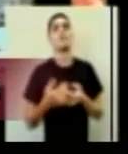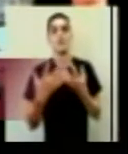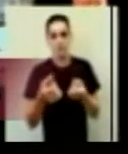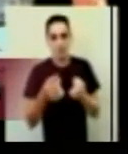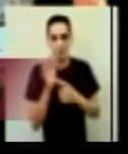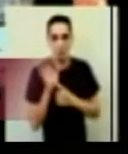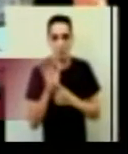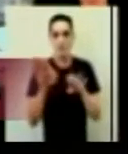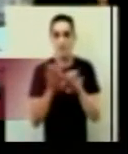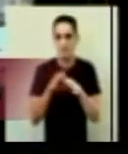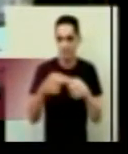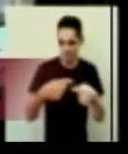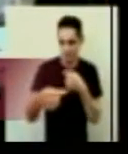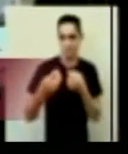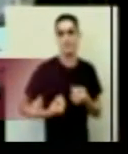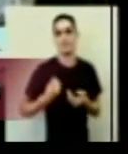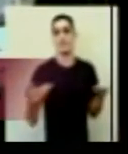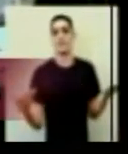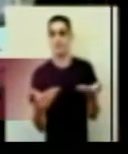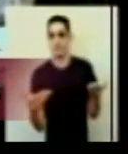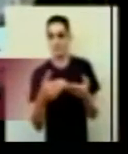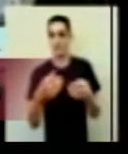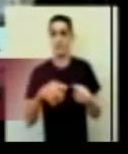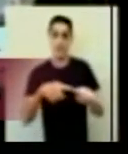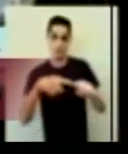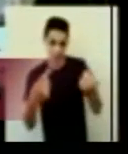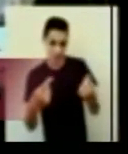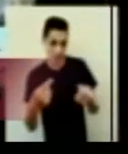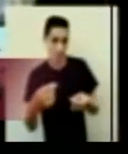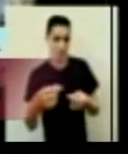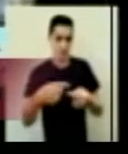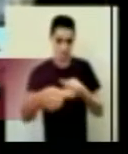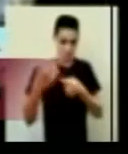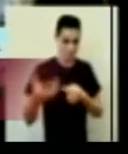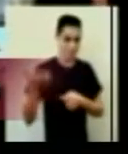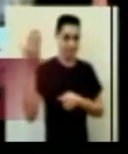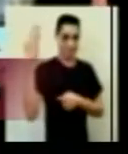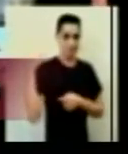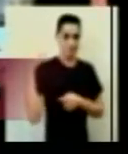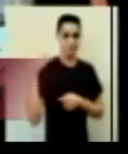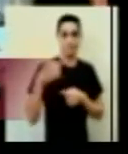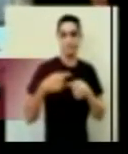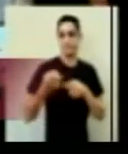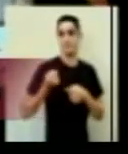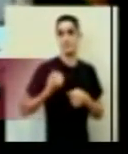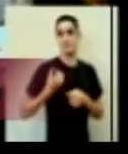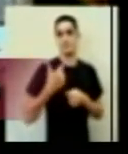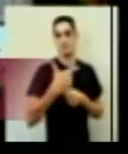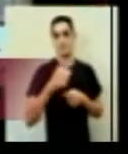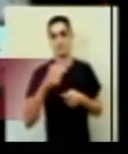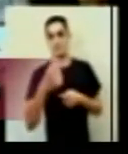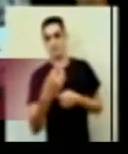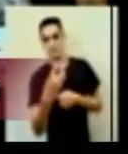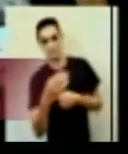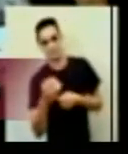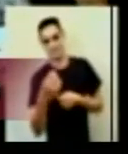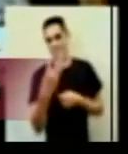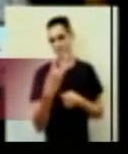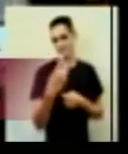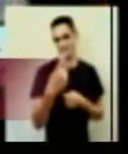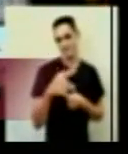que supostamente nós vamos ver o comportamento dessa semana, que tem tendência à queda, porém, lá